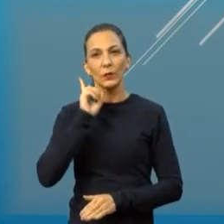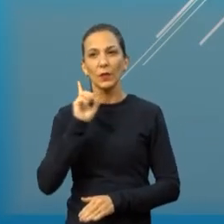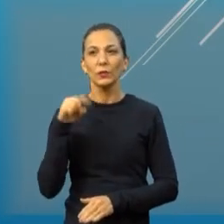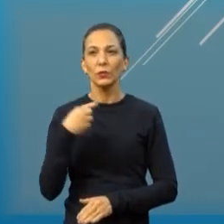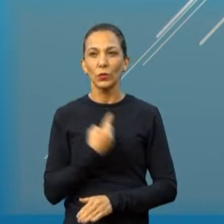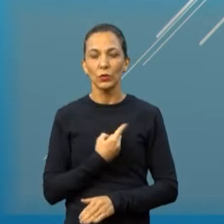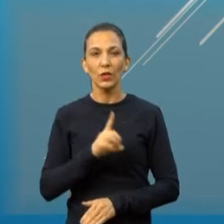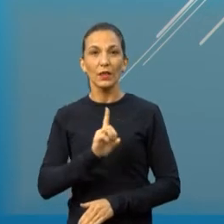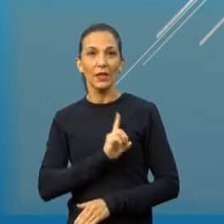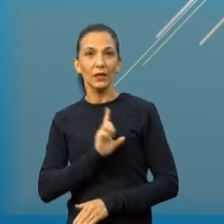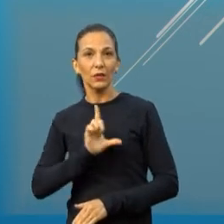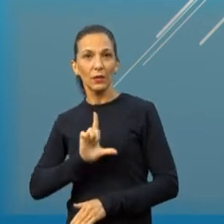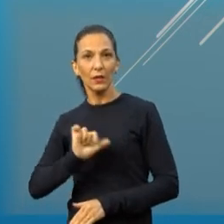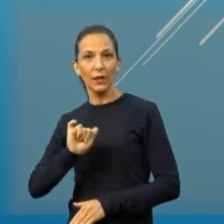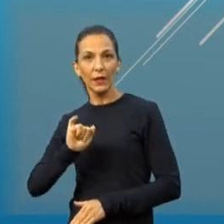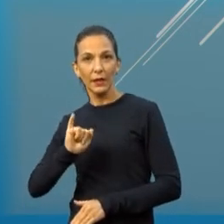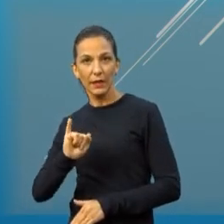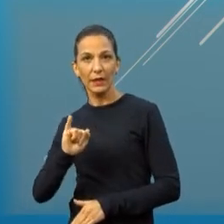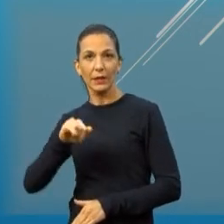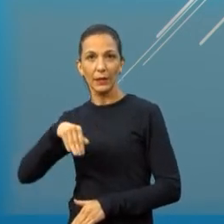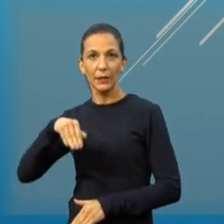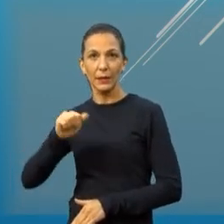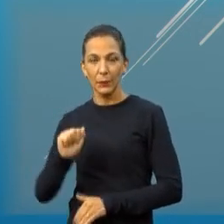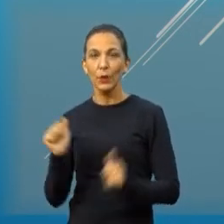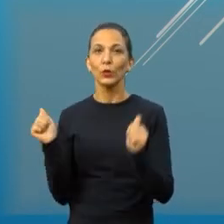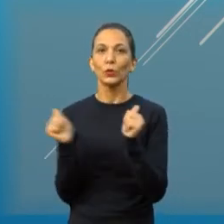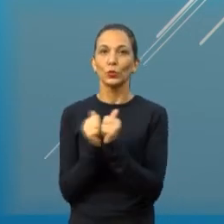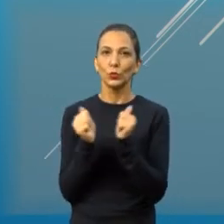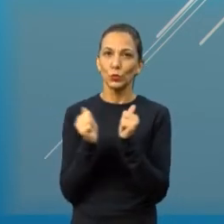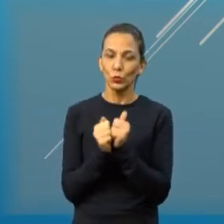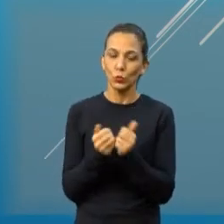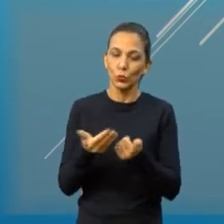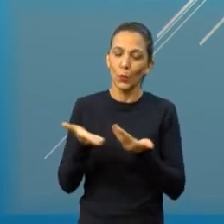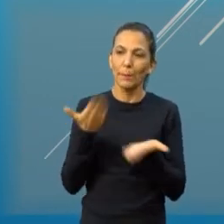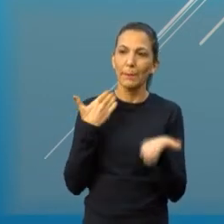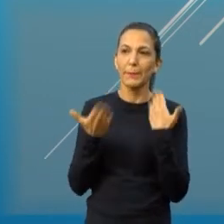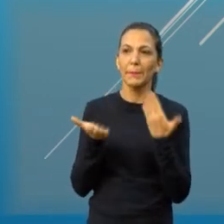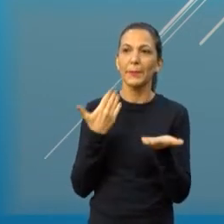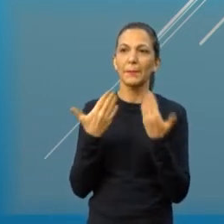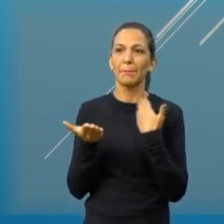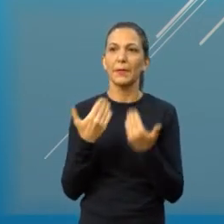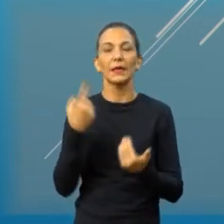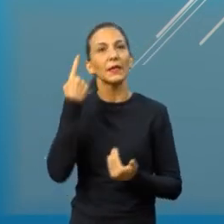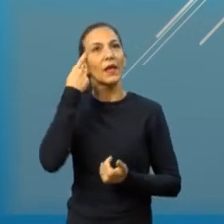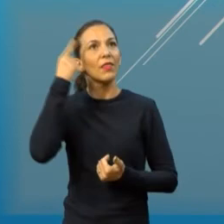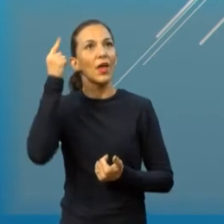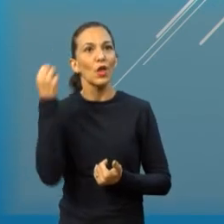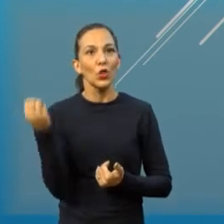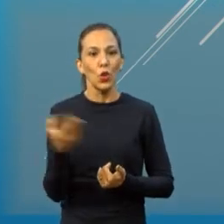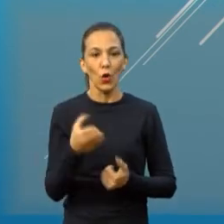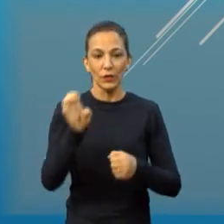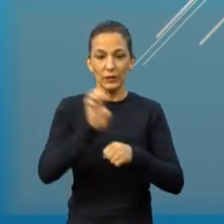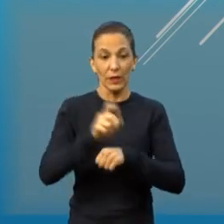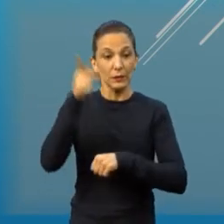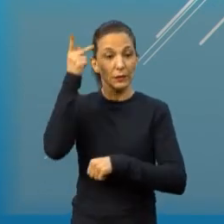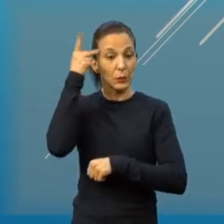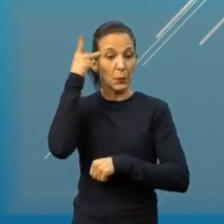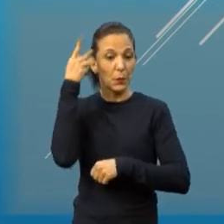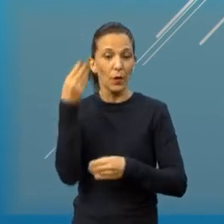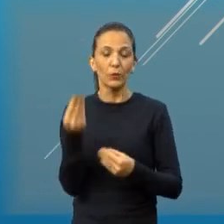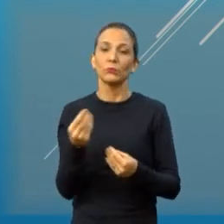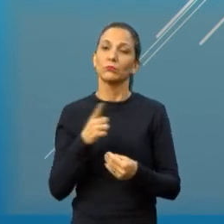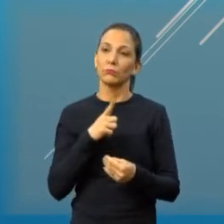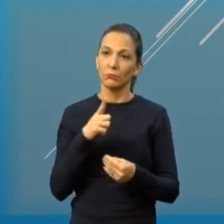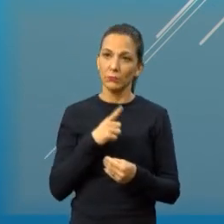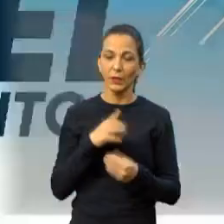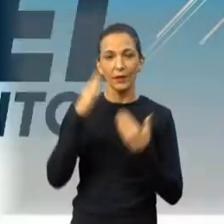delegado Lima que esteve aí com a gente sempre conversando e as novas ideias para Estado de São Paulo então mais uma vez